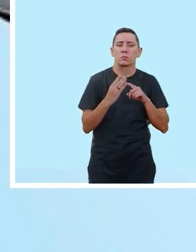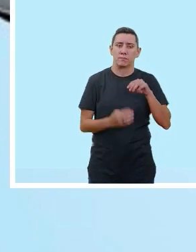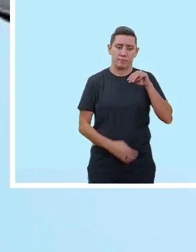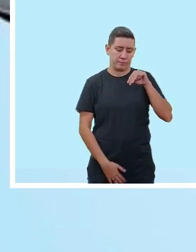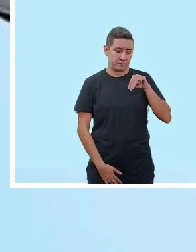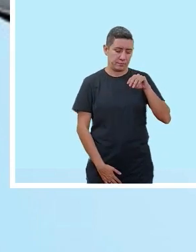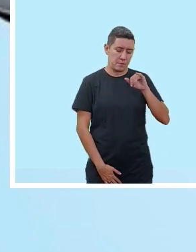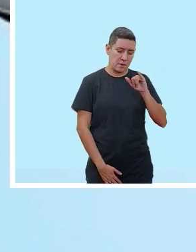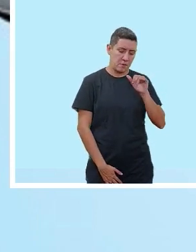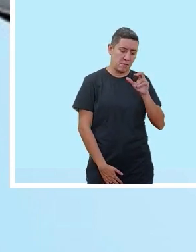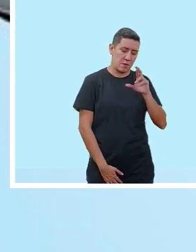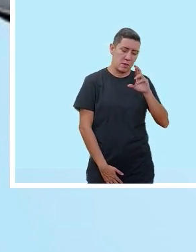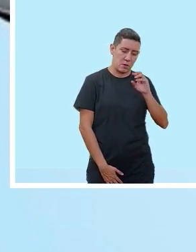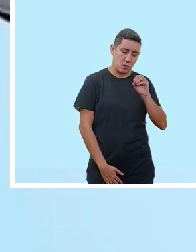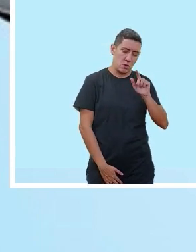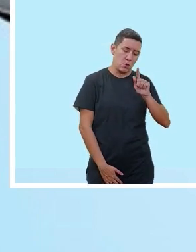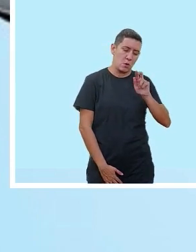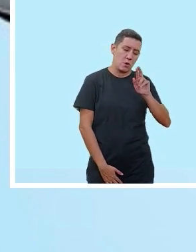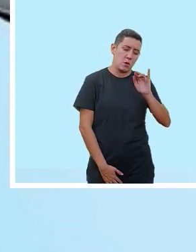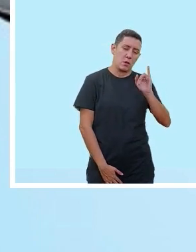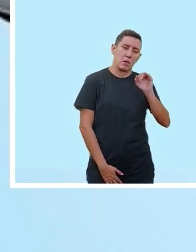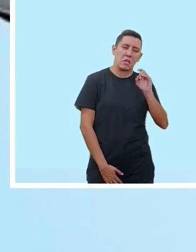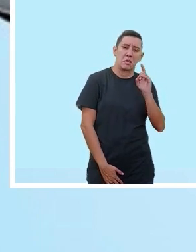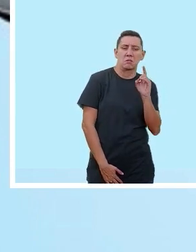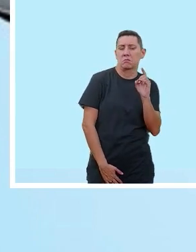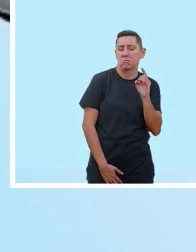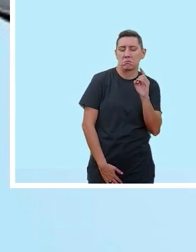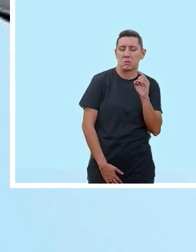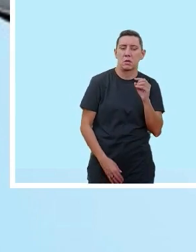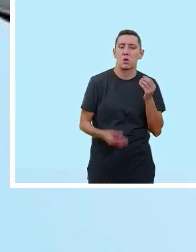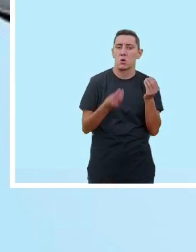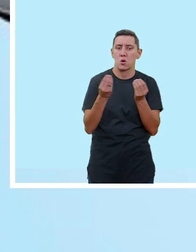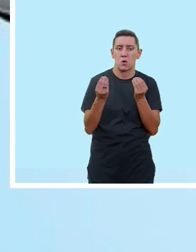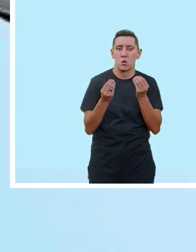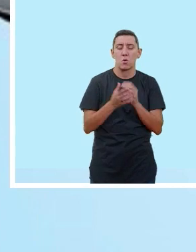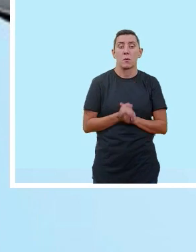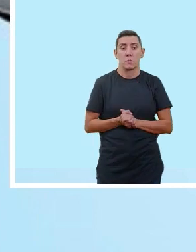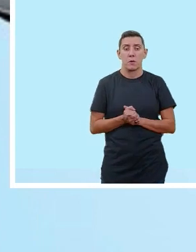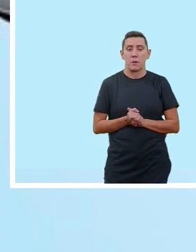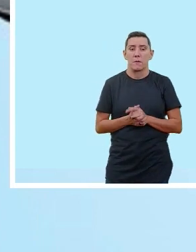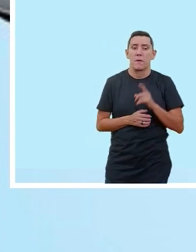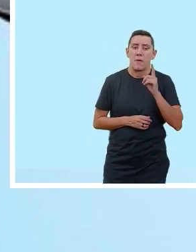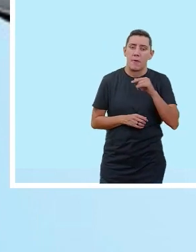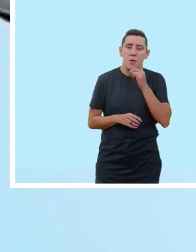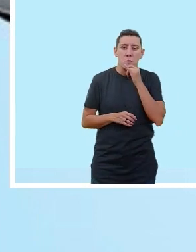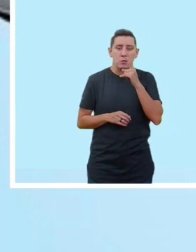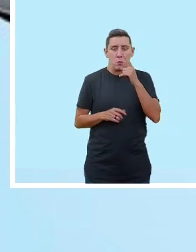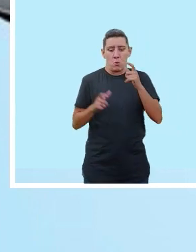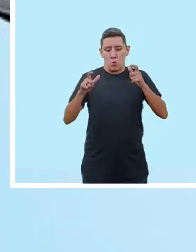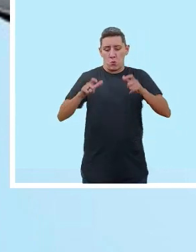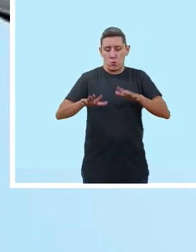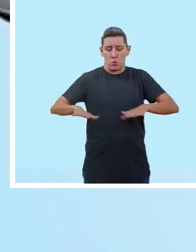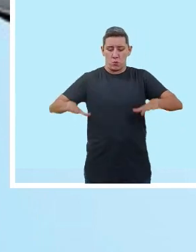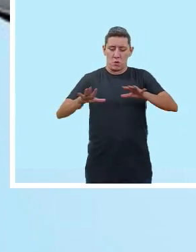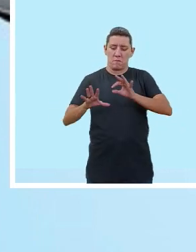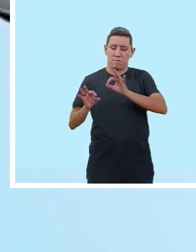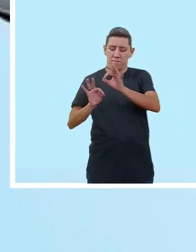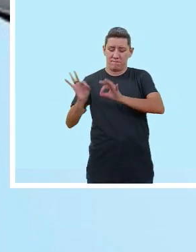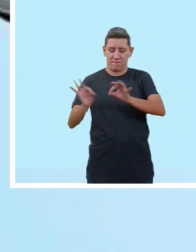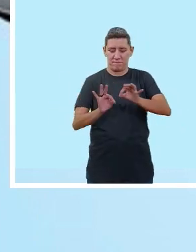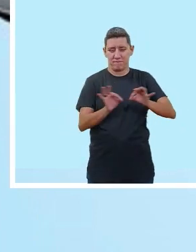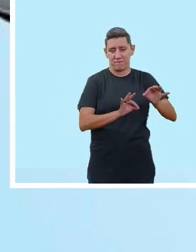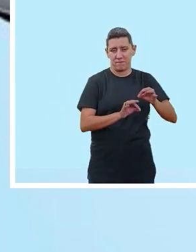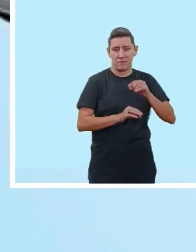você tem realmente, você pode fazer utilização de plantas voltaicas. Eu vou dar alguns exemplos disso quando a gente falar da parte de